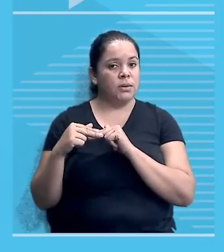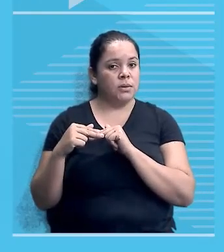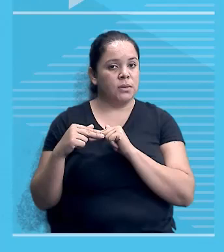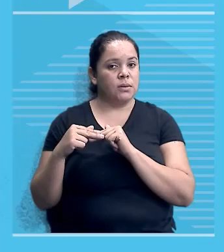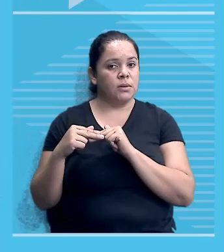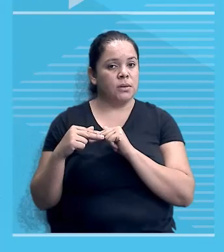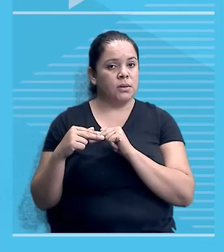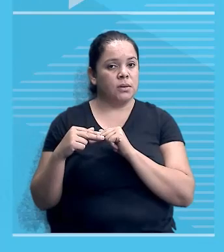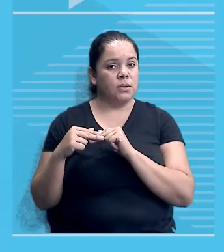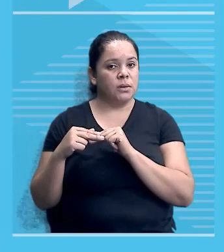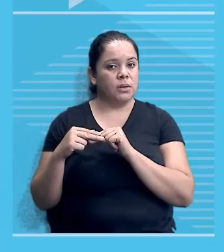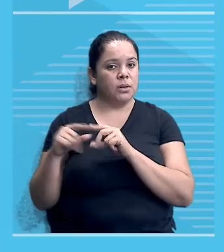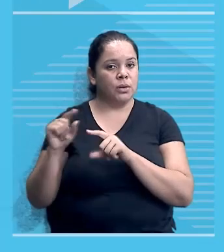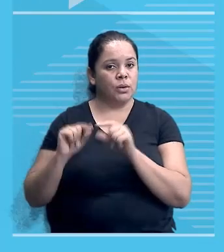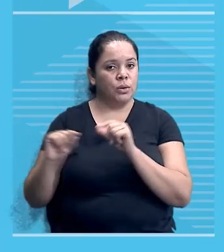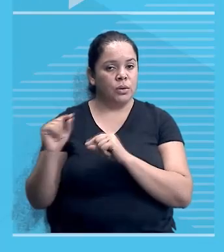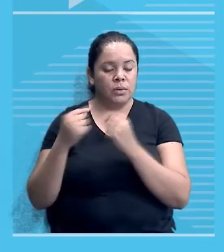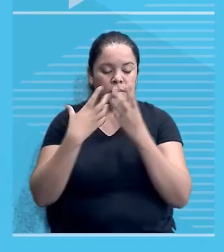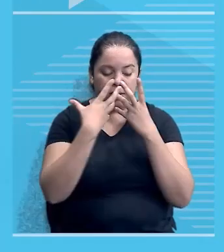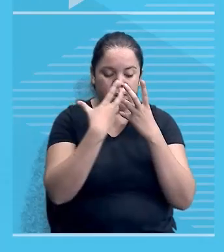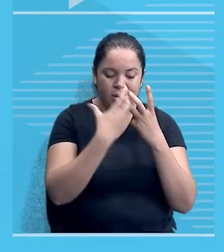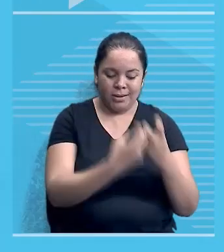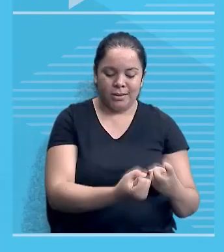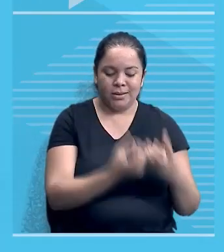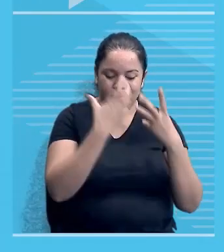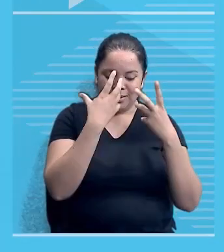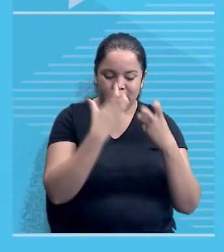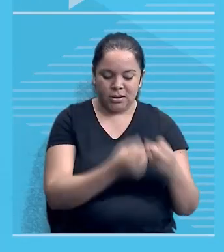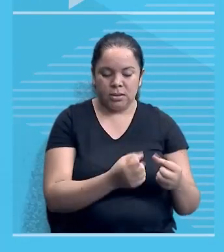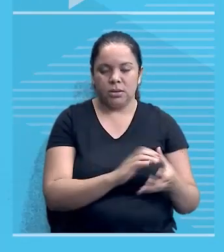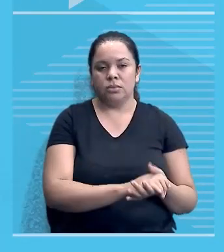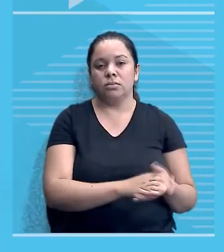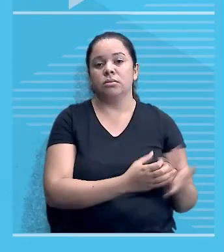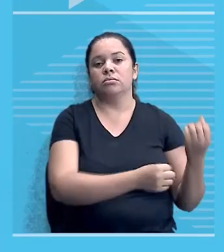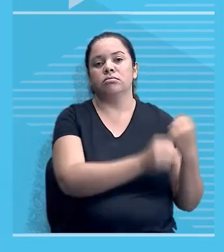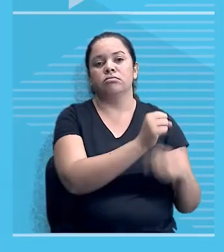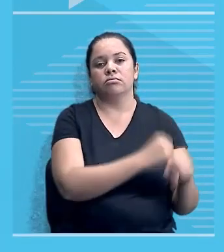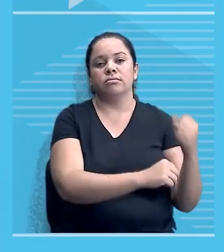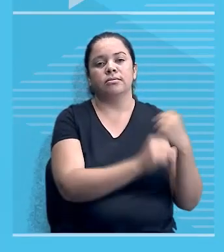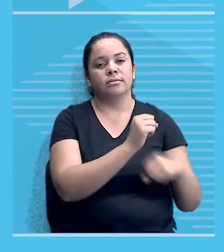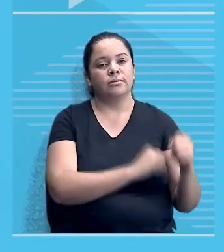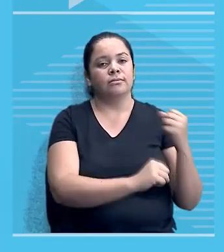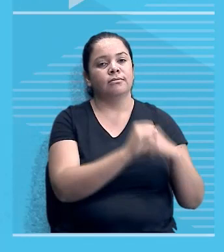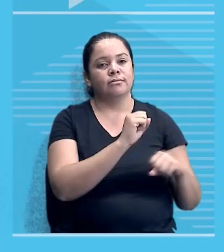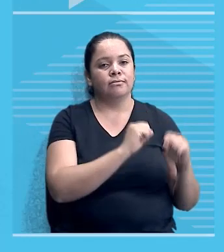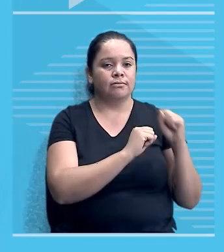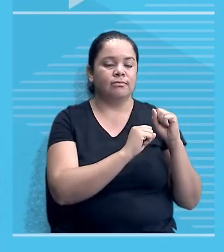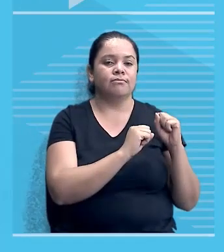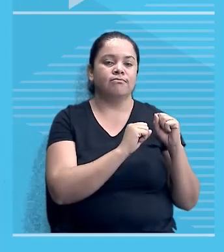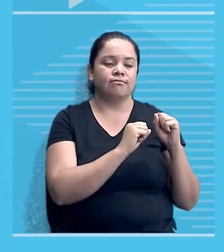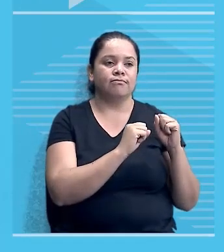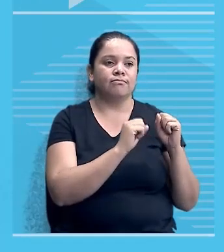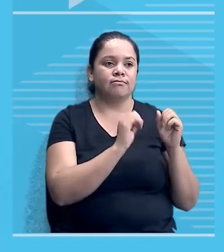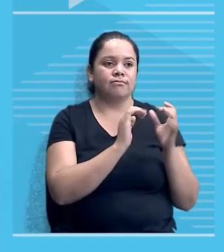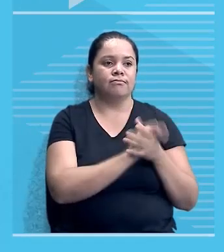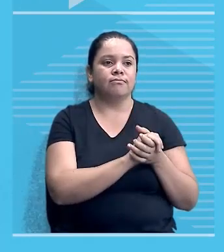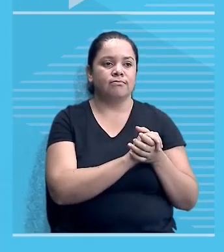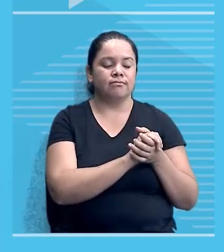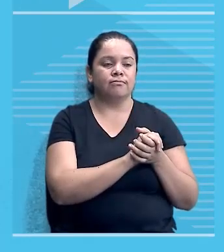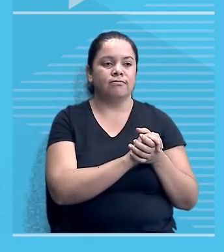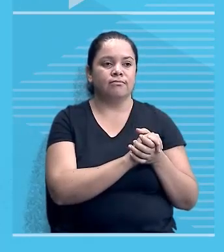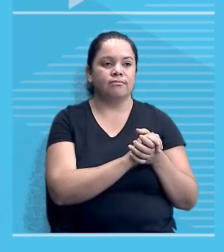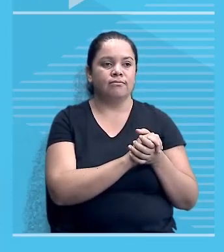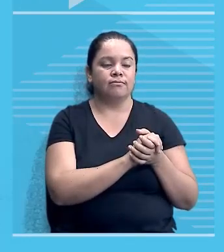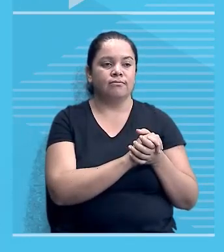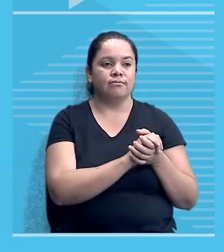um fato atrativo que era industrialização que estava surgindo nas cidades e essa industrialização pelo menos naquele